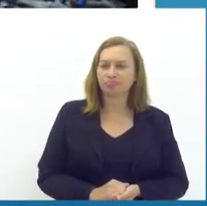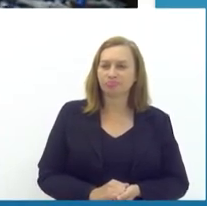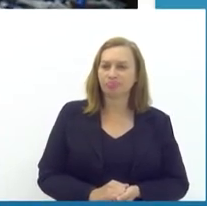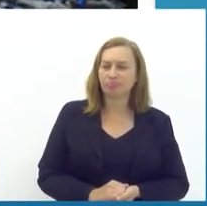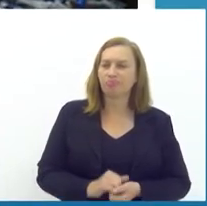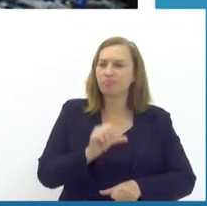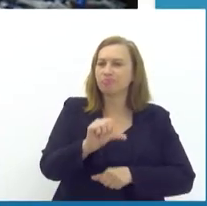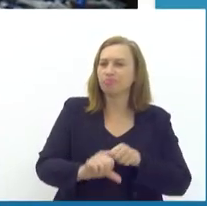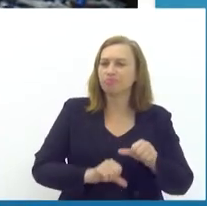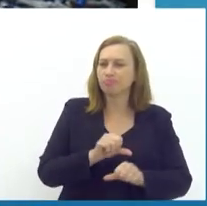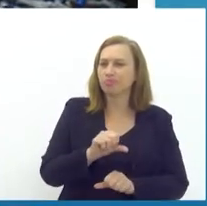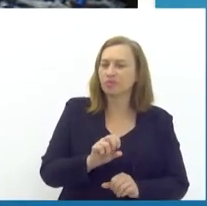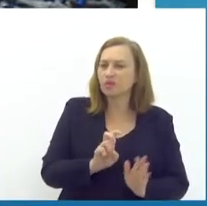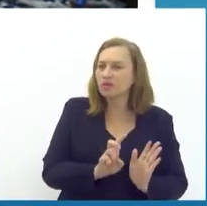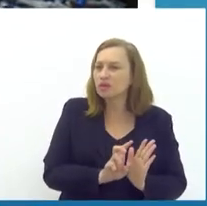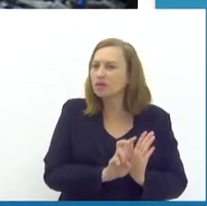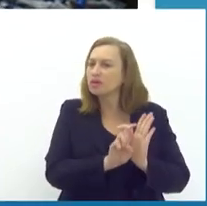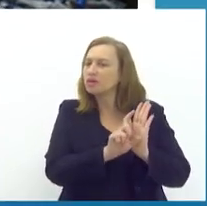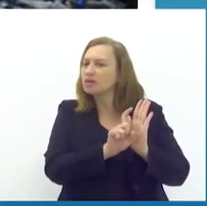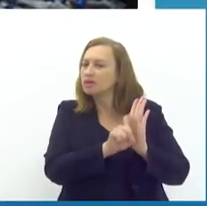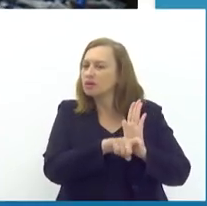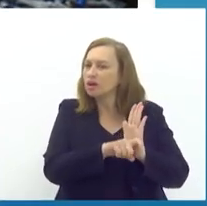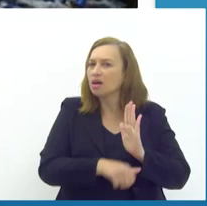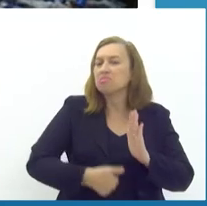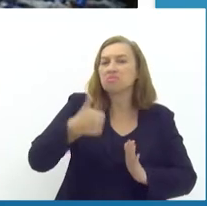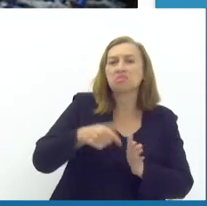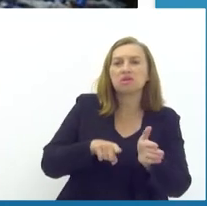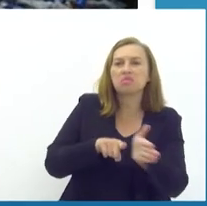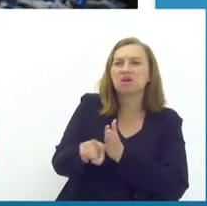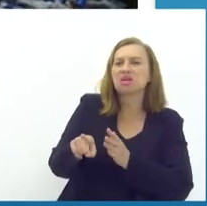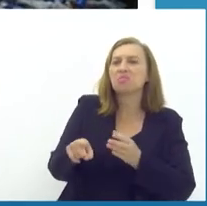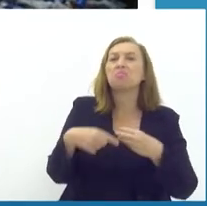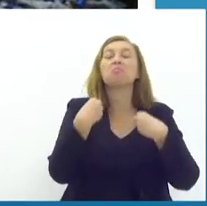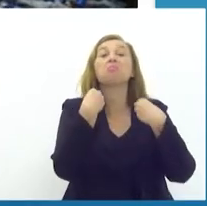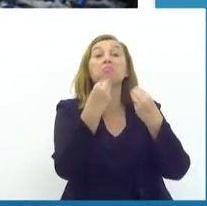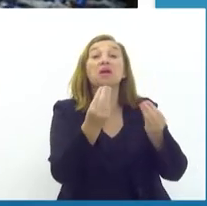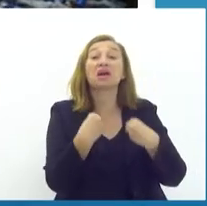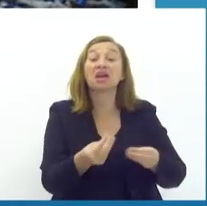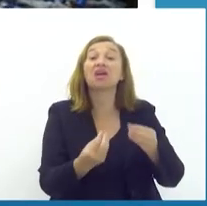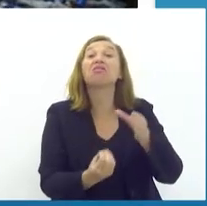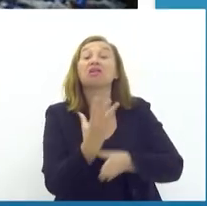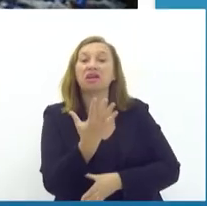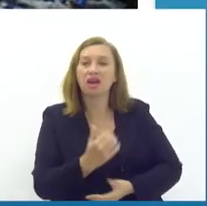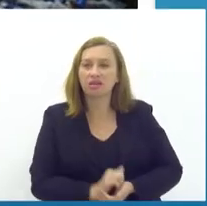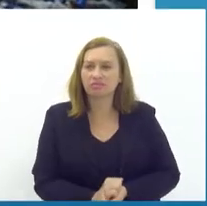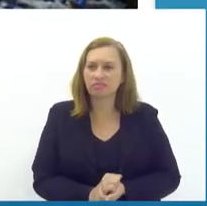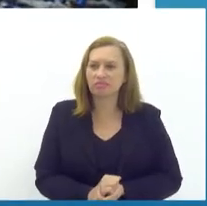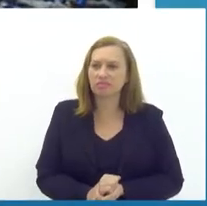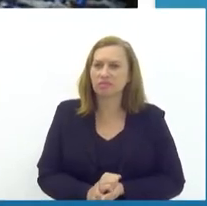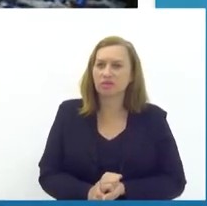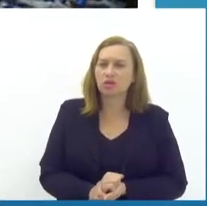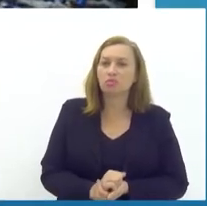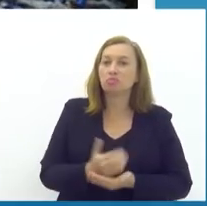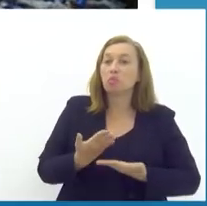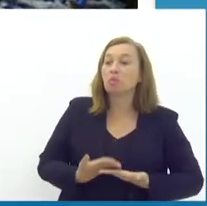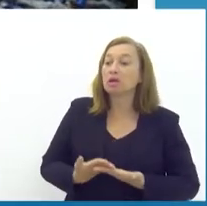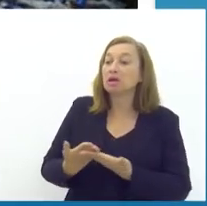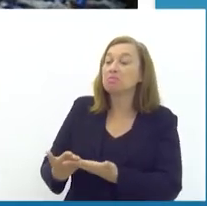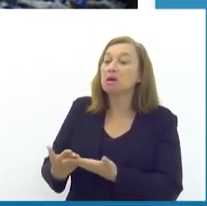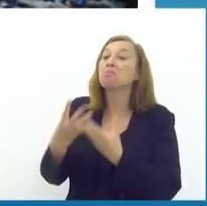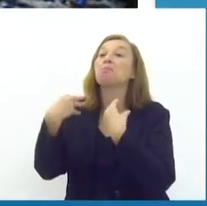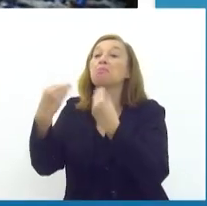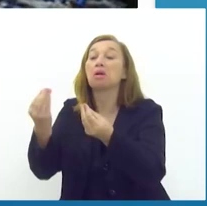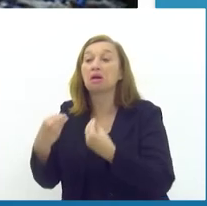uma reforma tributária que você quer suponha a primeira pergunta para que ela é feito a Quem deveria se destinar e na Nossa